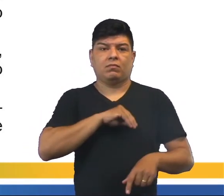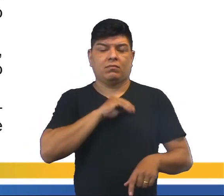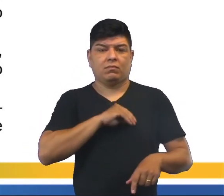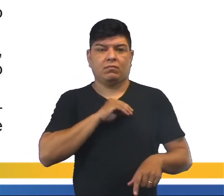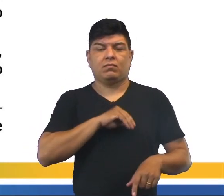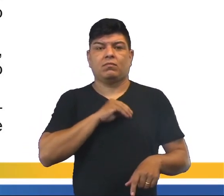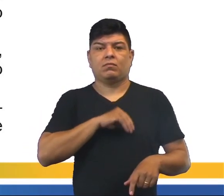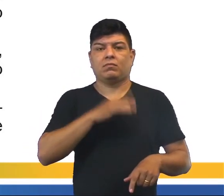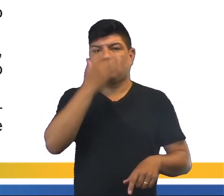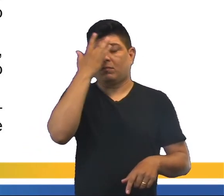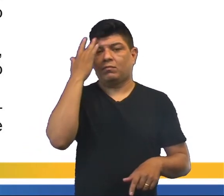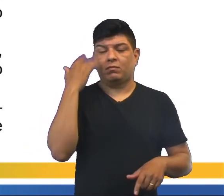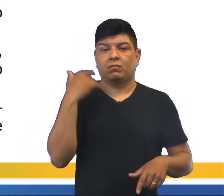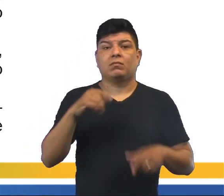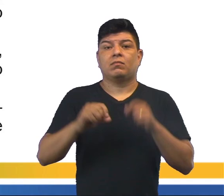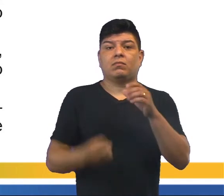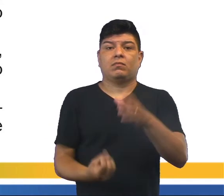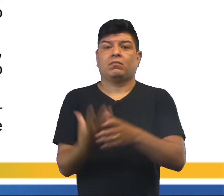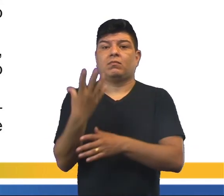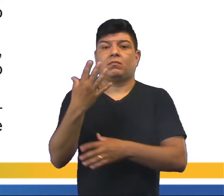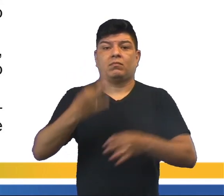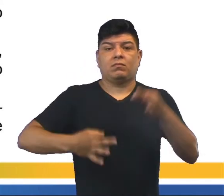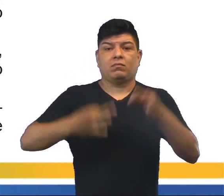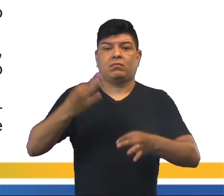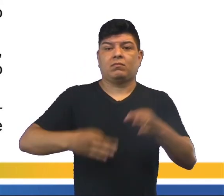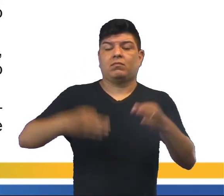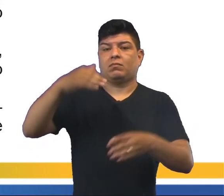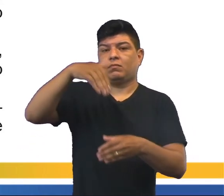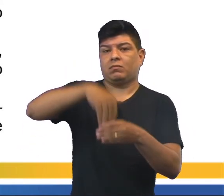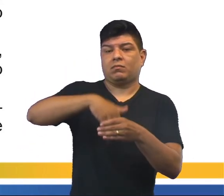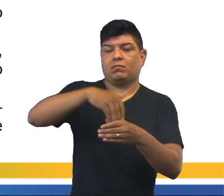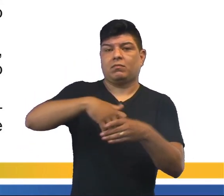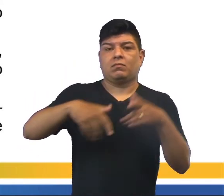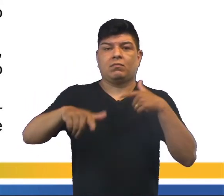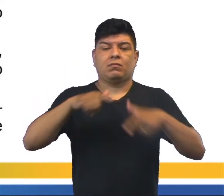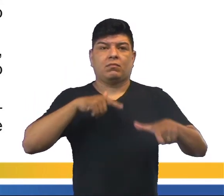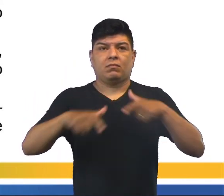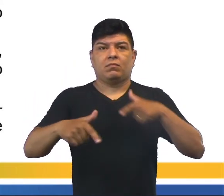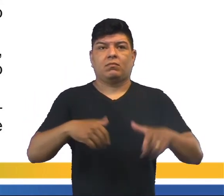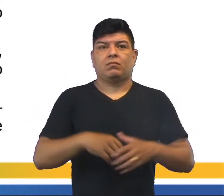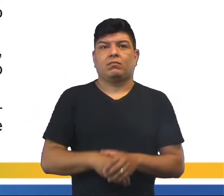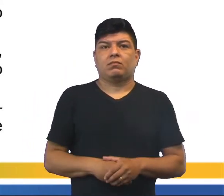mínimo para os trabalhadores e a criação da justiça eleitoral e do trabalho.